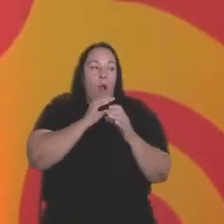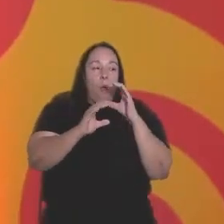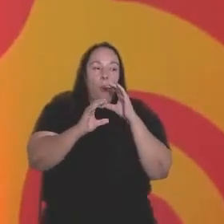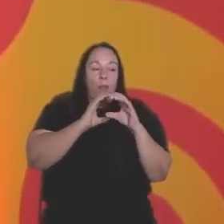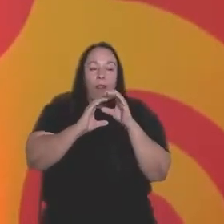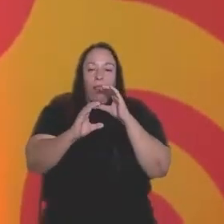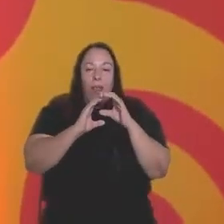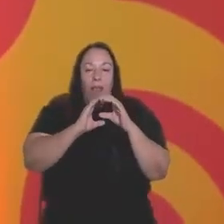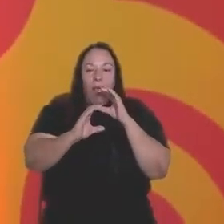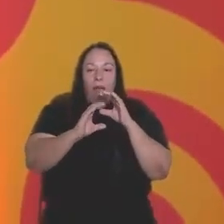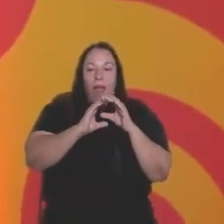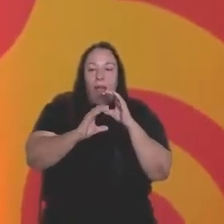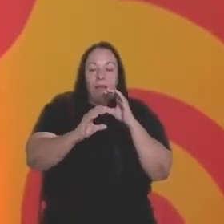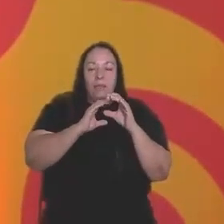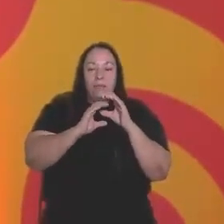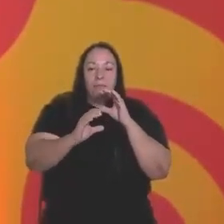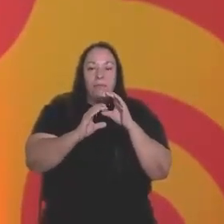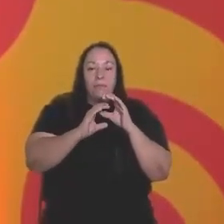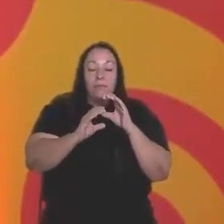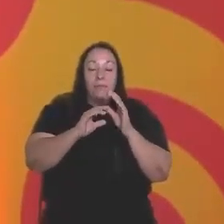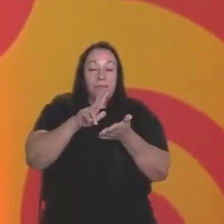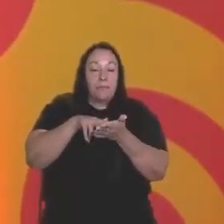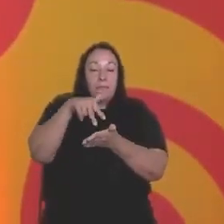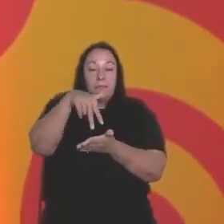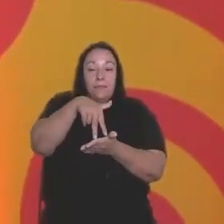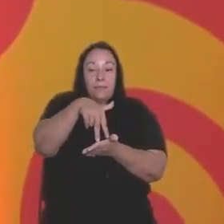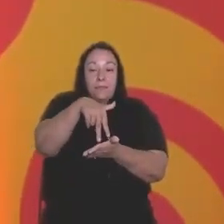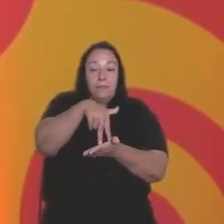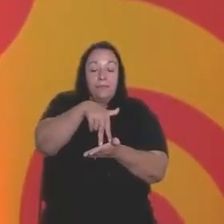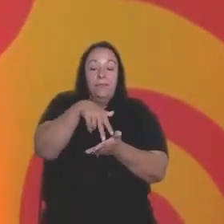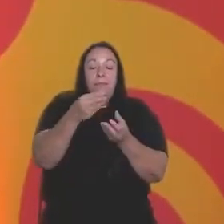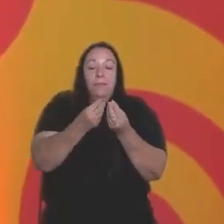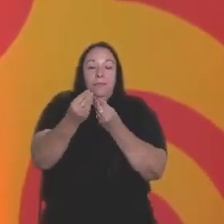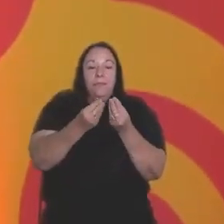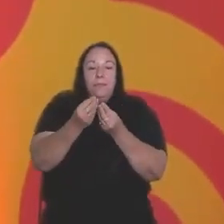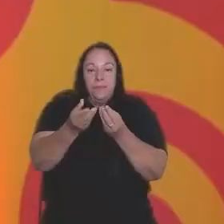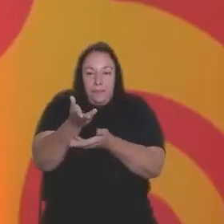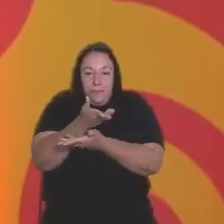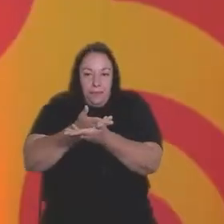comunicar com aqueles personagens, né, como é que ela vai